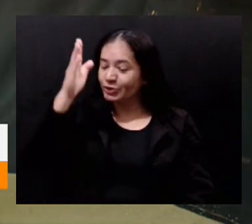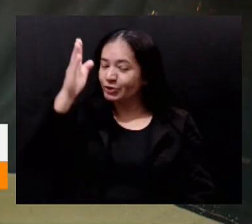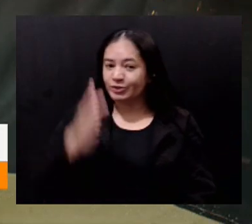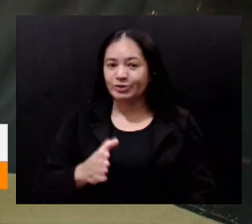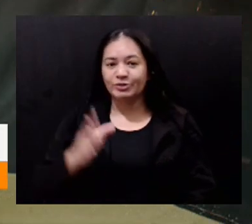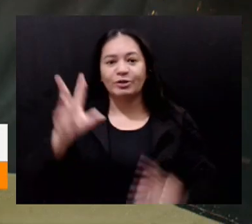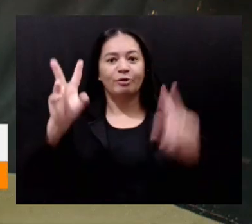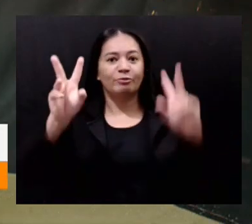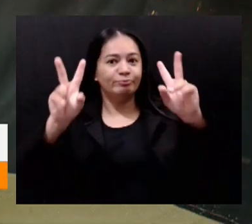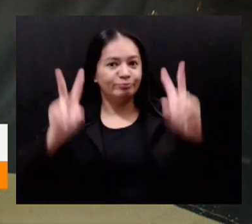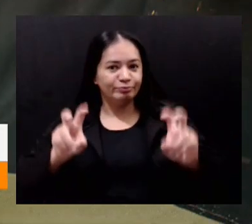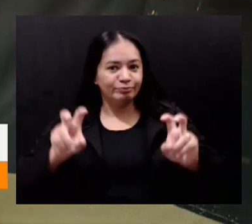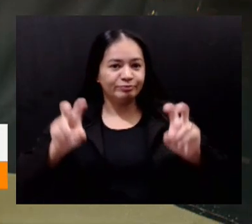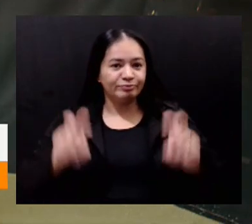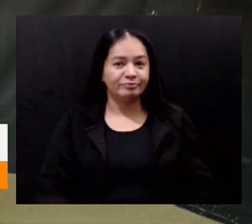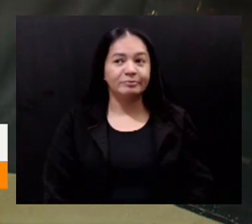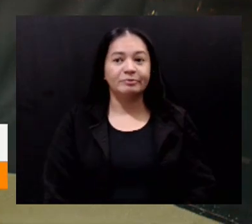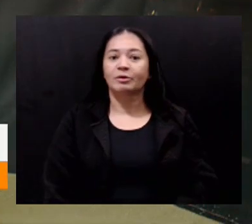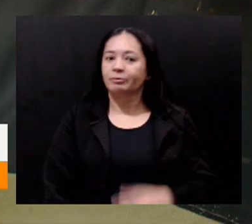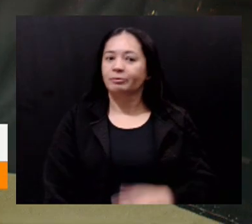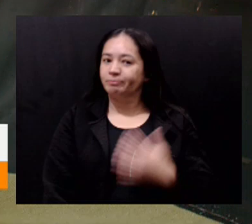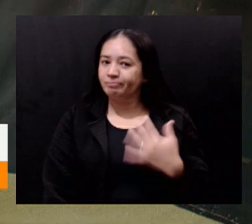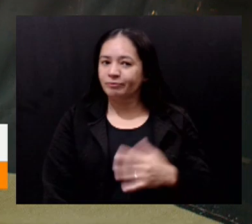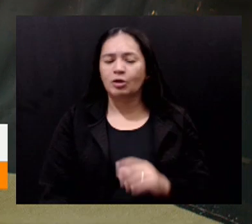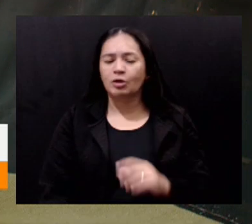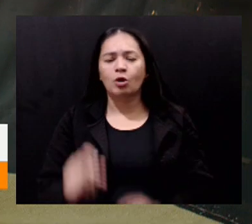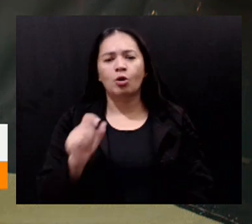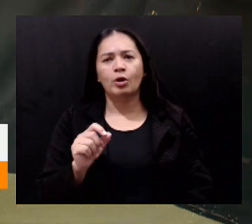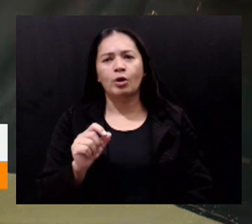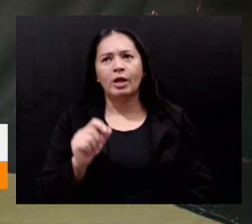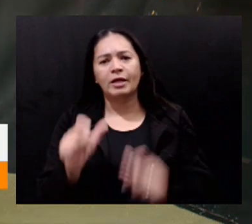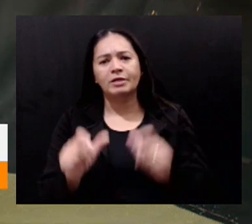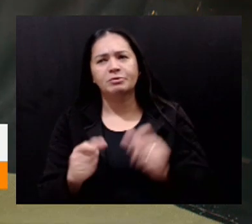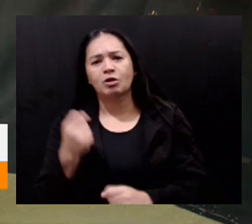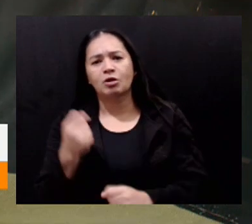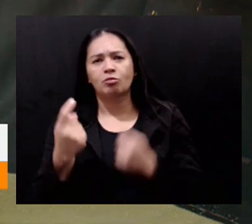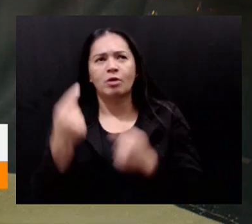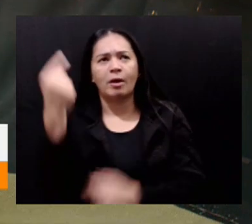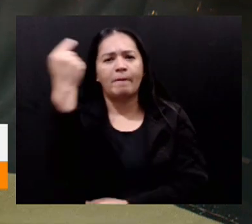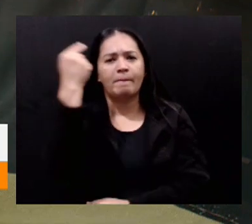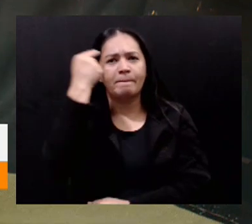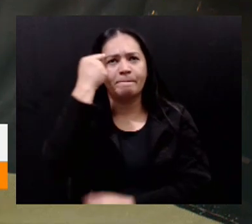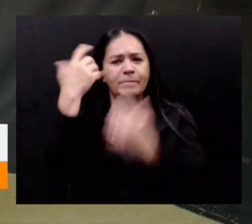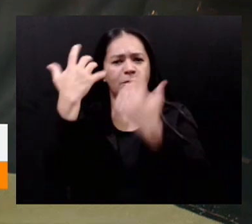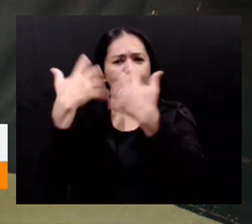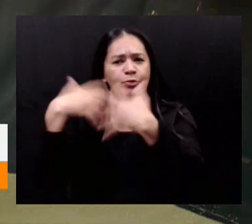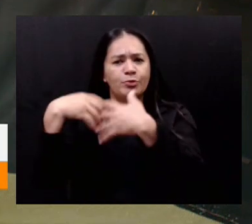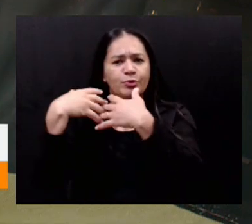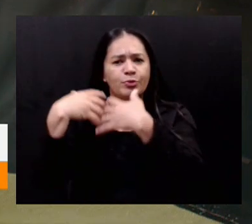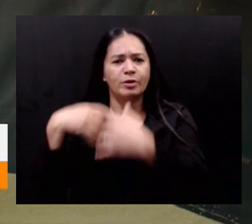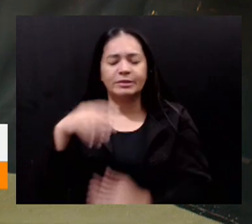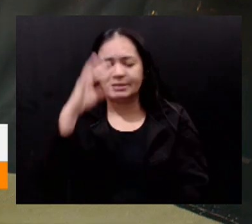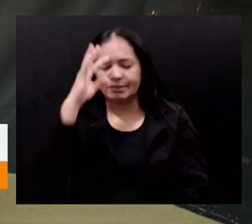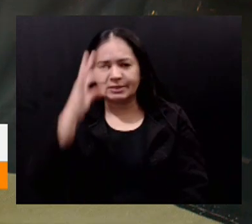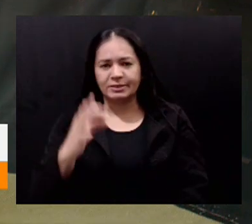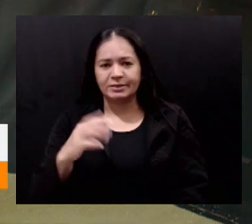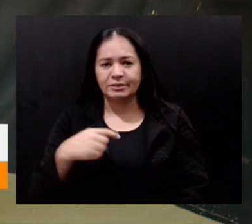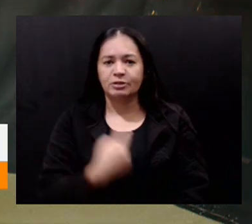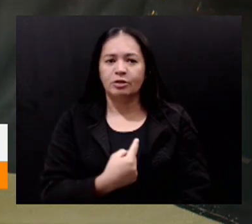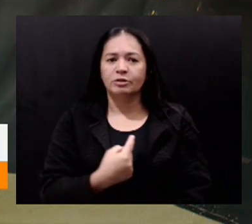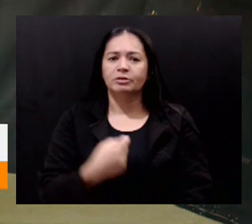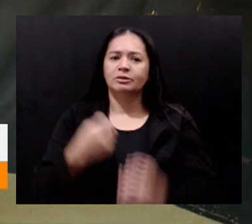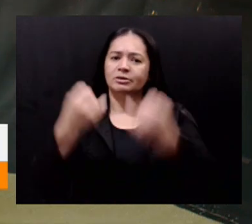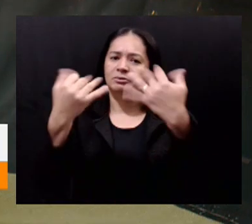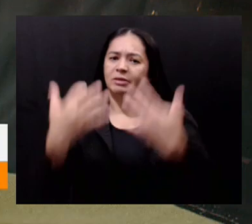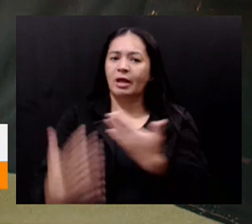O que pode fazer muita gente refletir, né? Com certeza, A gente vai falar das amizades. Amizade tem